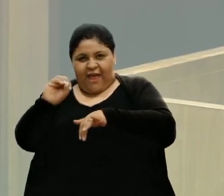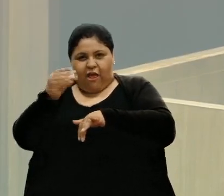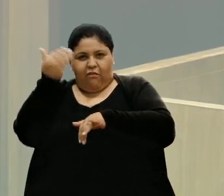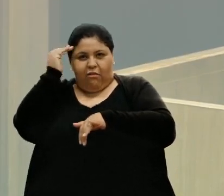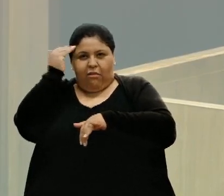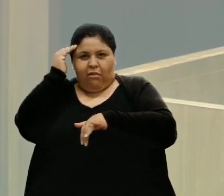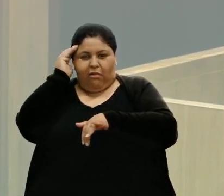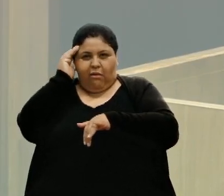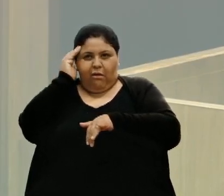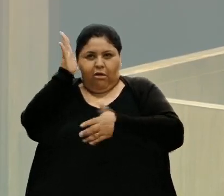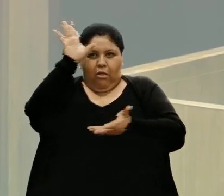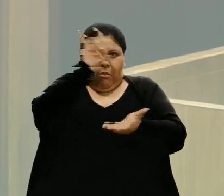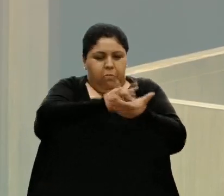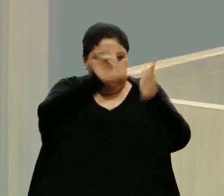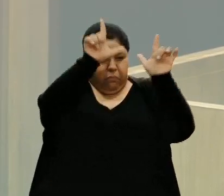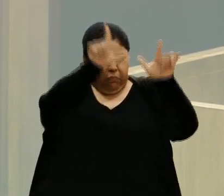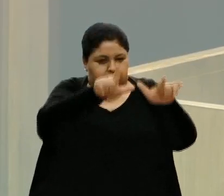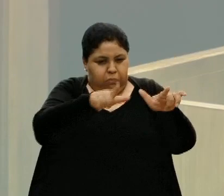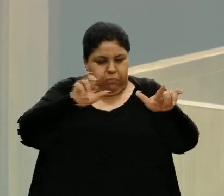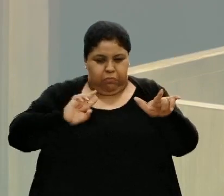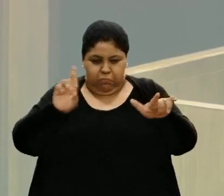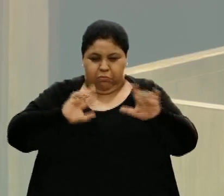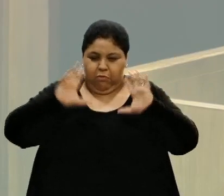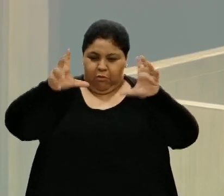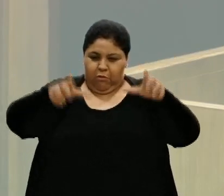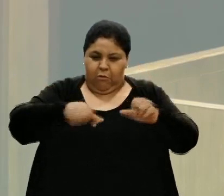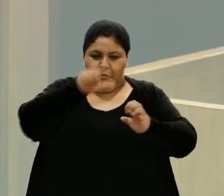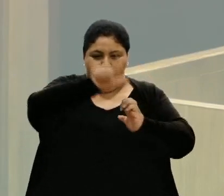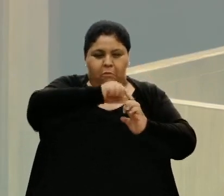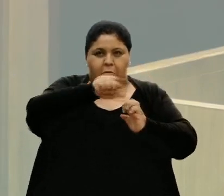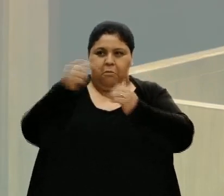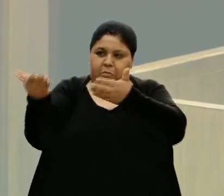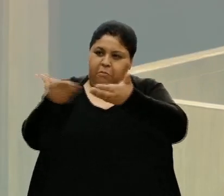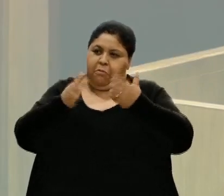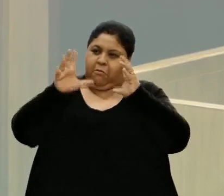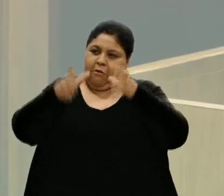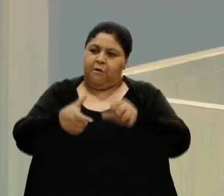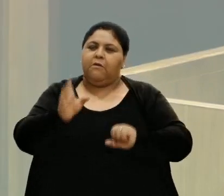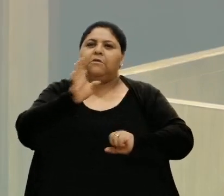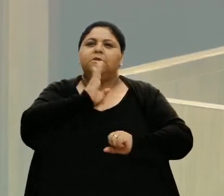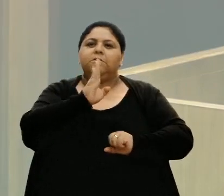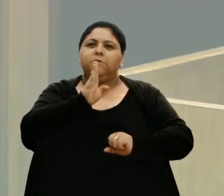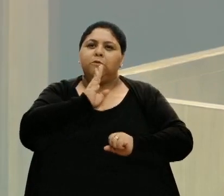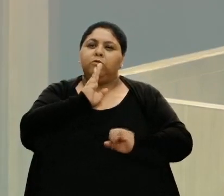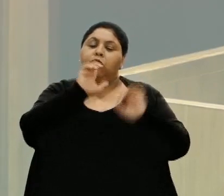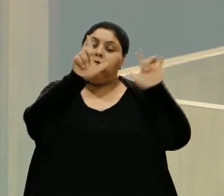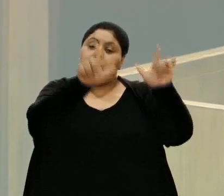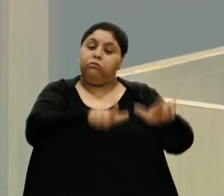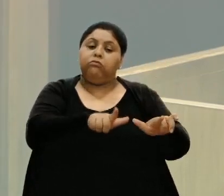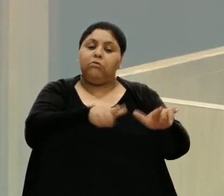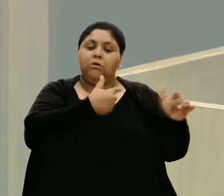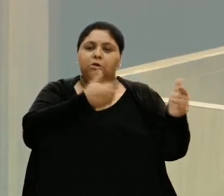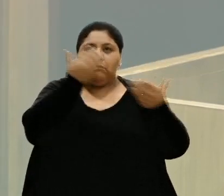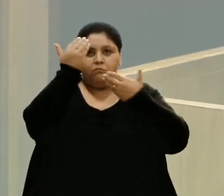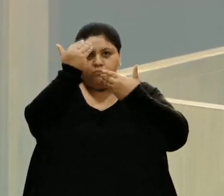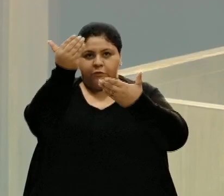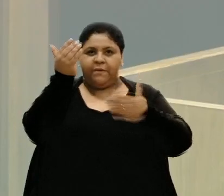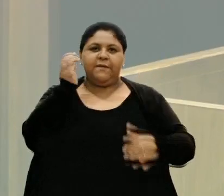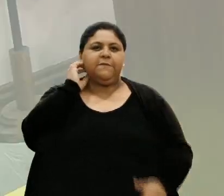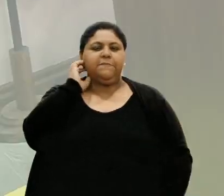representa a todos nós os empreendimentos do Vale. E fica o meu convite a todos a conhecerem o Vale Trentino, e muito obrigado.